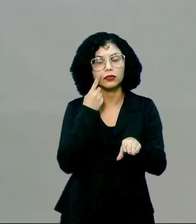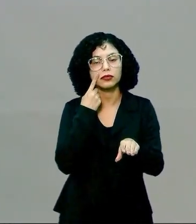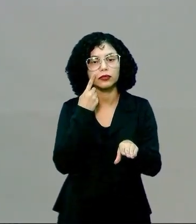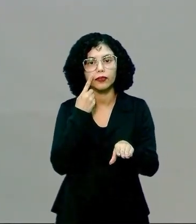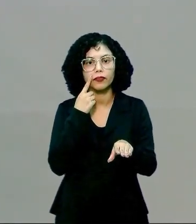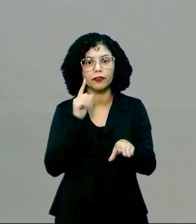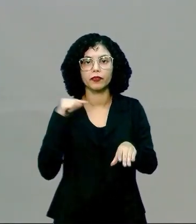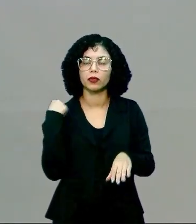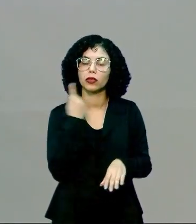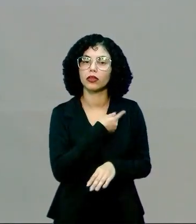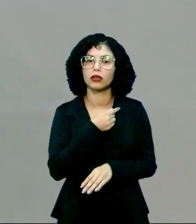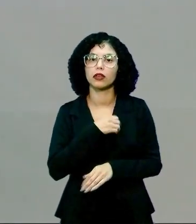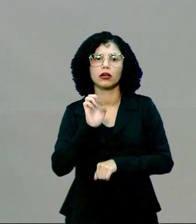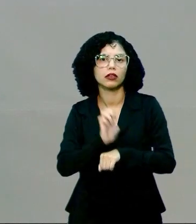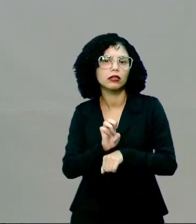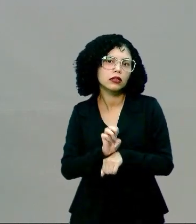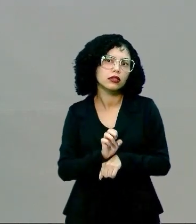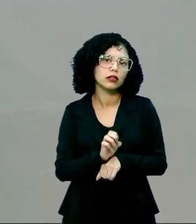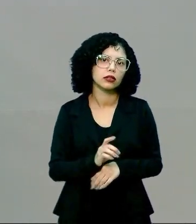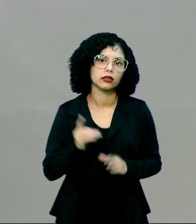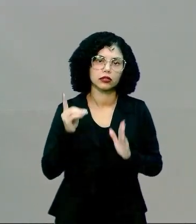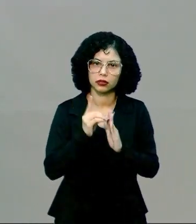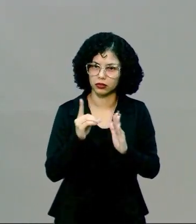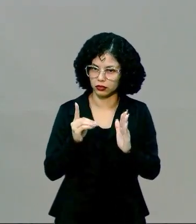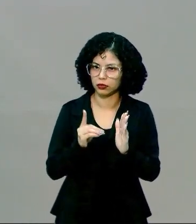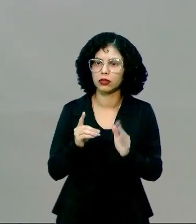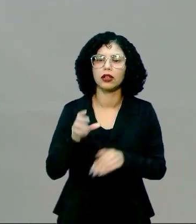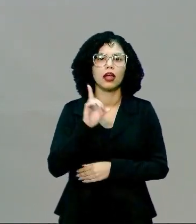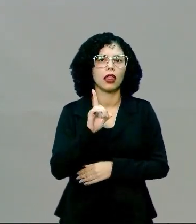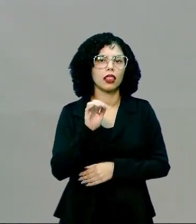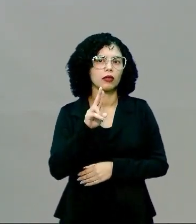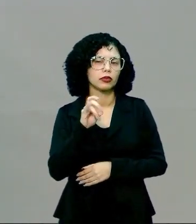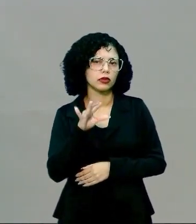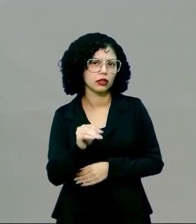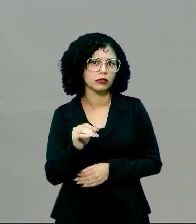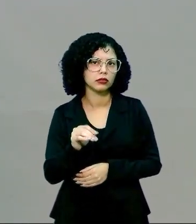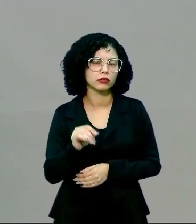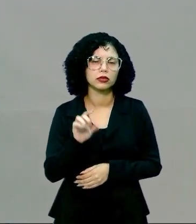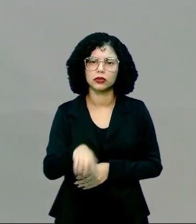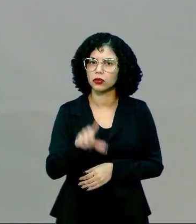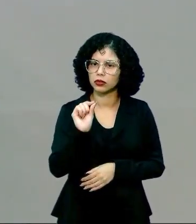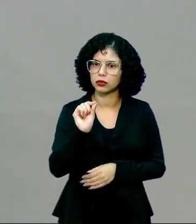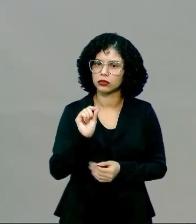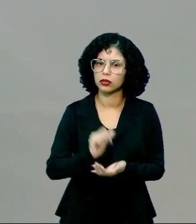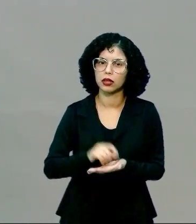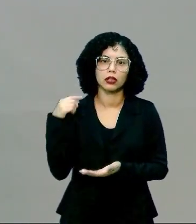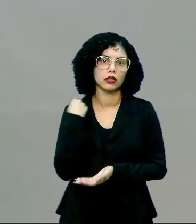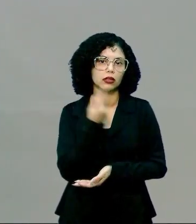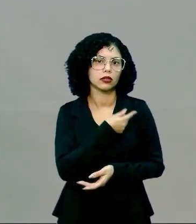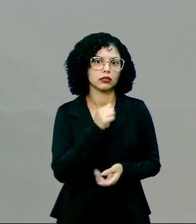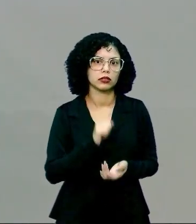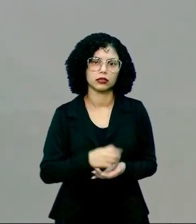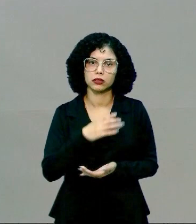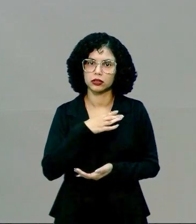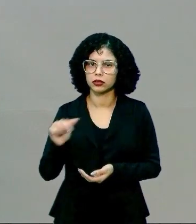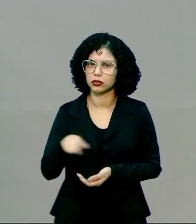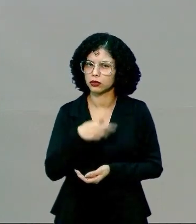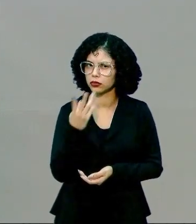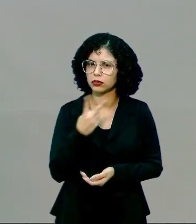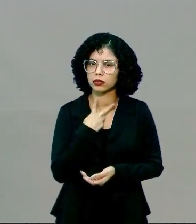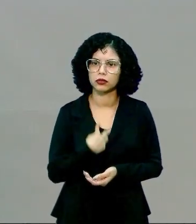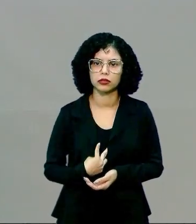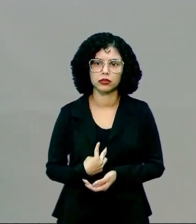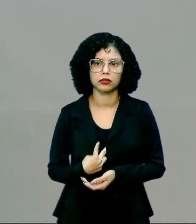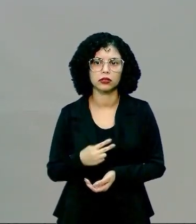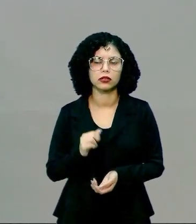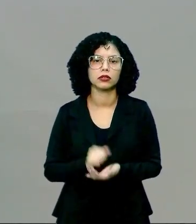Observe no nosso estado, quantas deputadas estaduais nós temos eleitas? Em nossa cidade, quantas